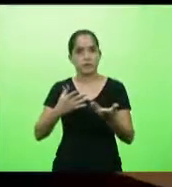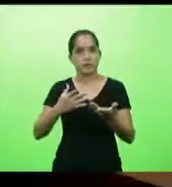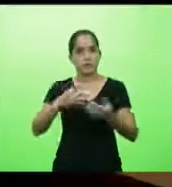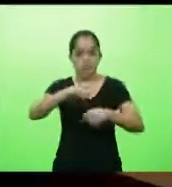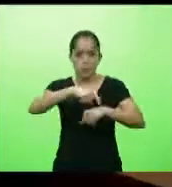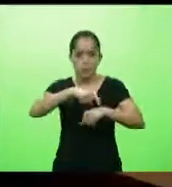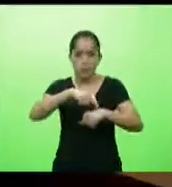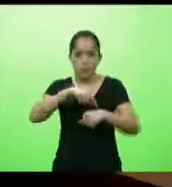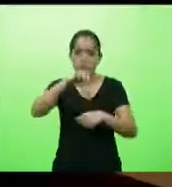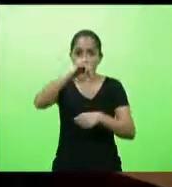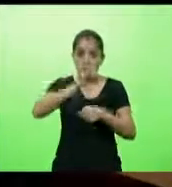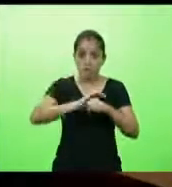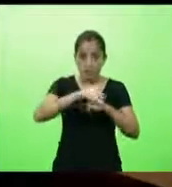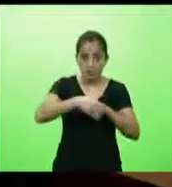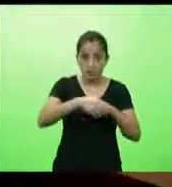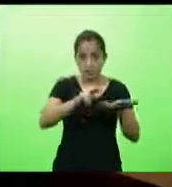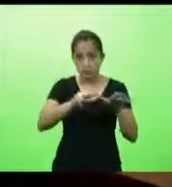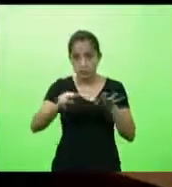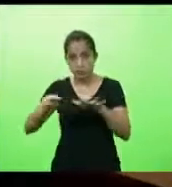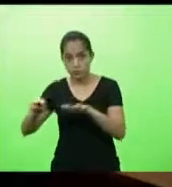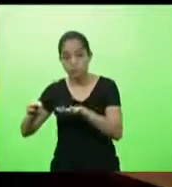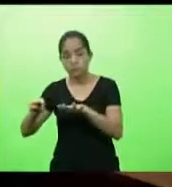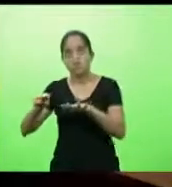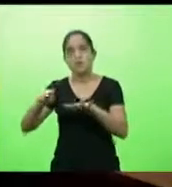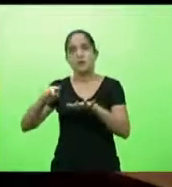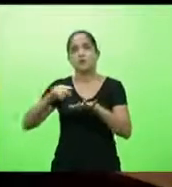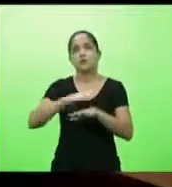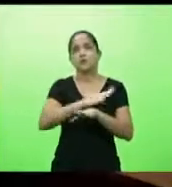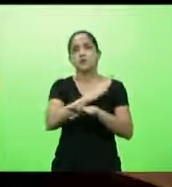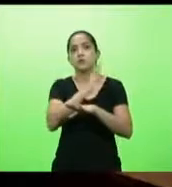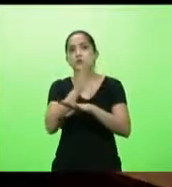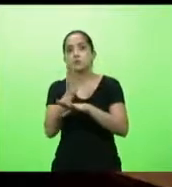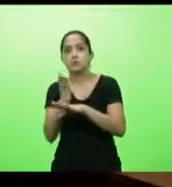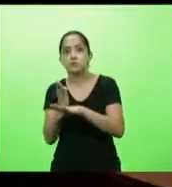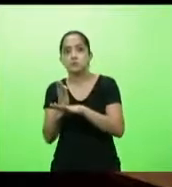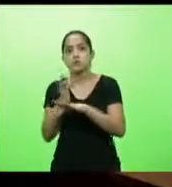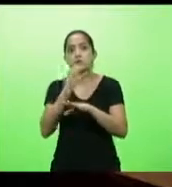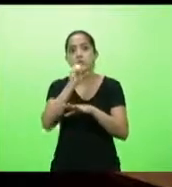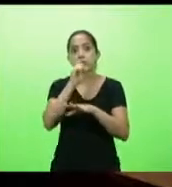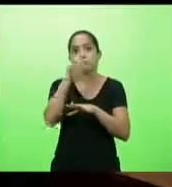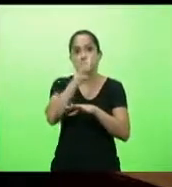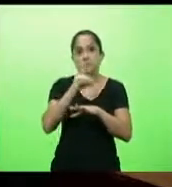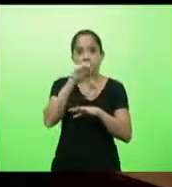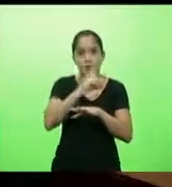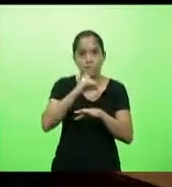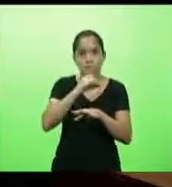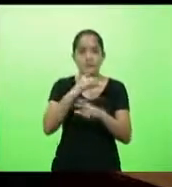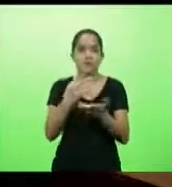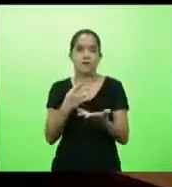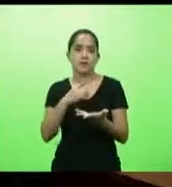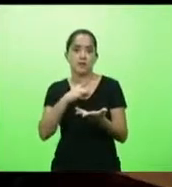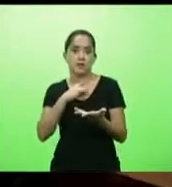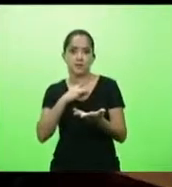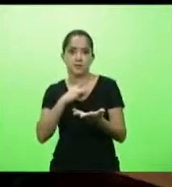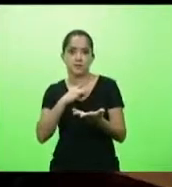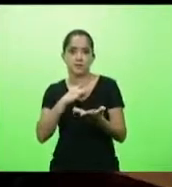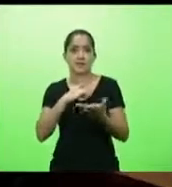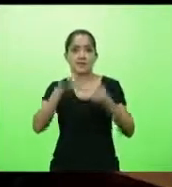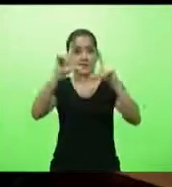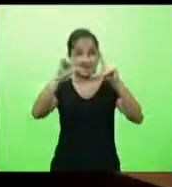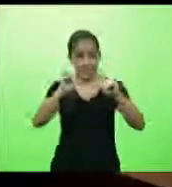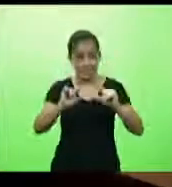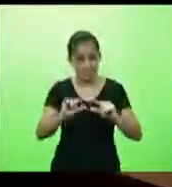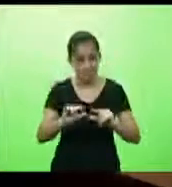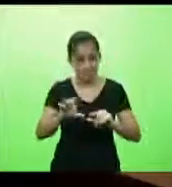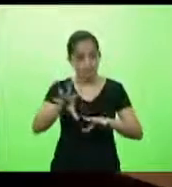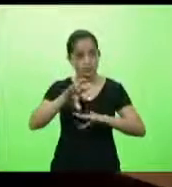dias da semana e durante todo o horário nos finais de semana, para que se tenha aí uma redução do